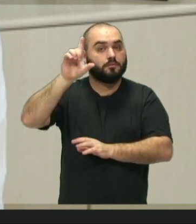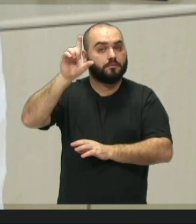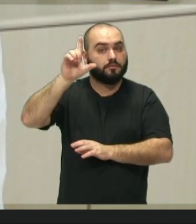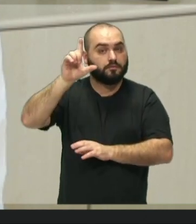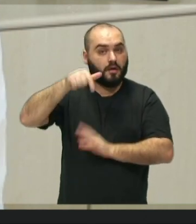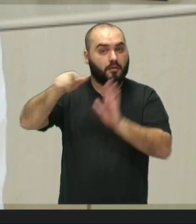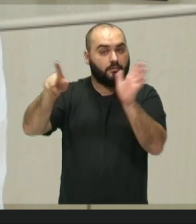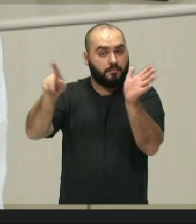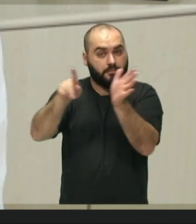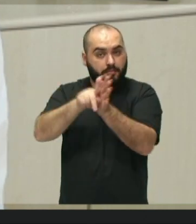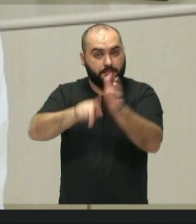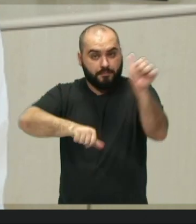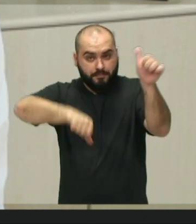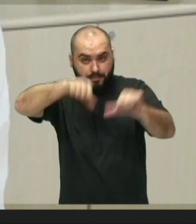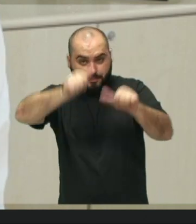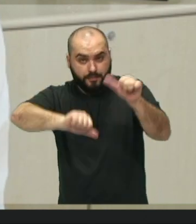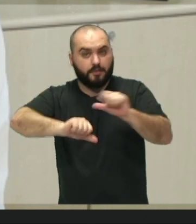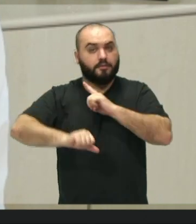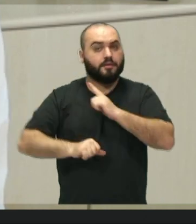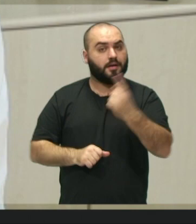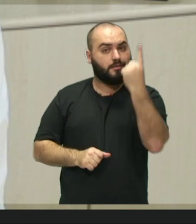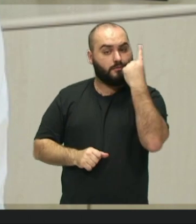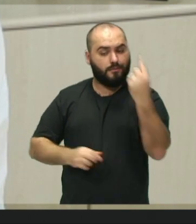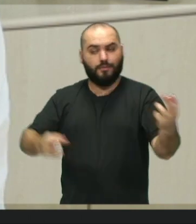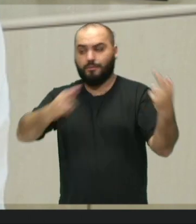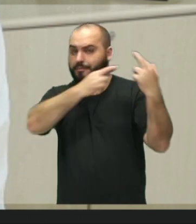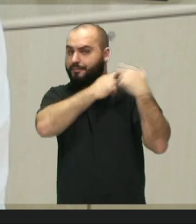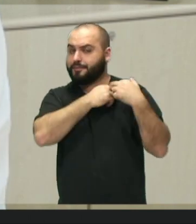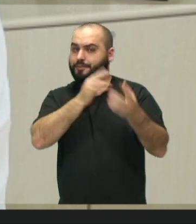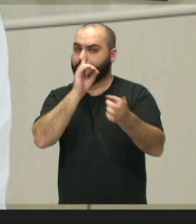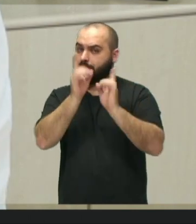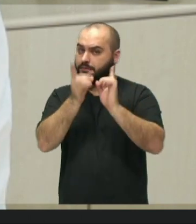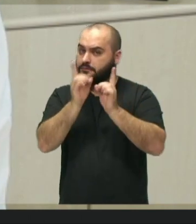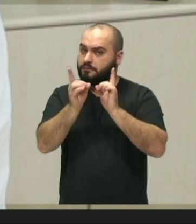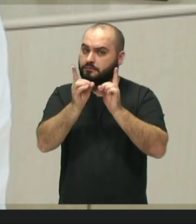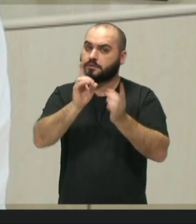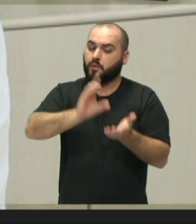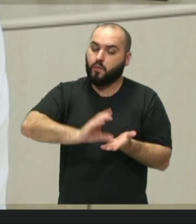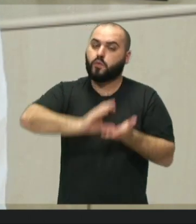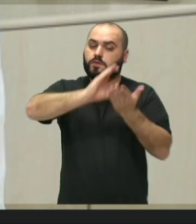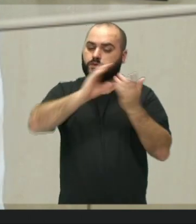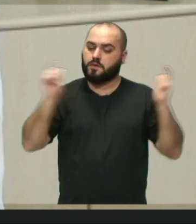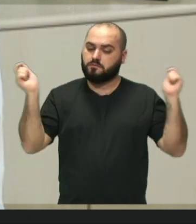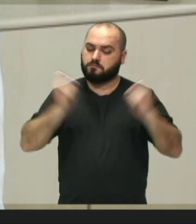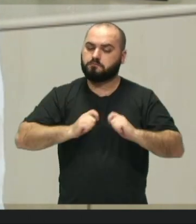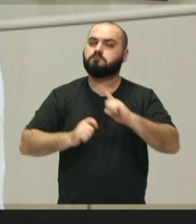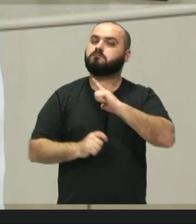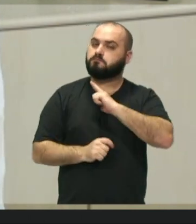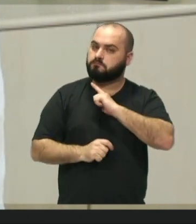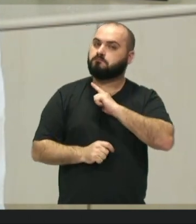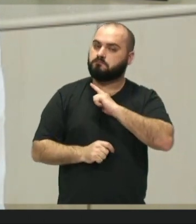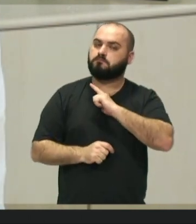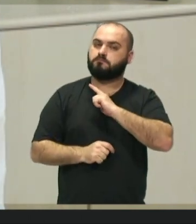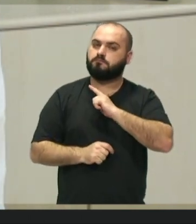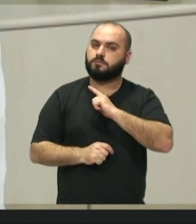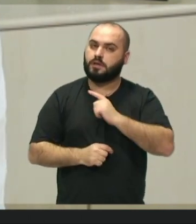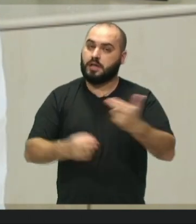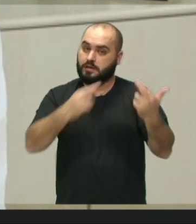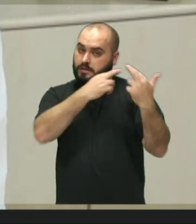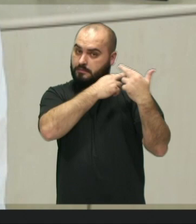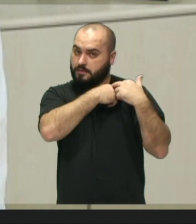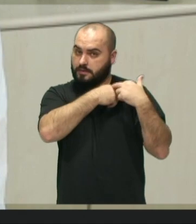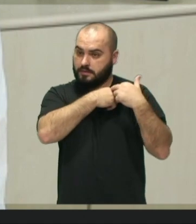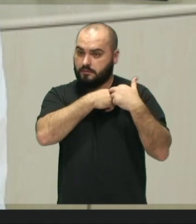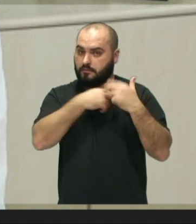engenharia química, né? Nós temos um responsável técnico, inclusive escrito perante o conselho competente, e é responsável pela operação,